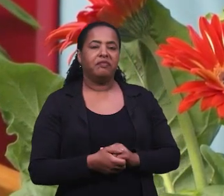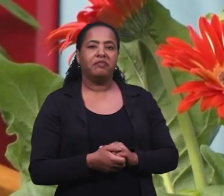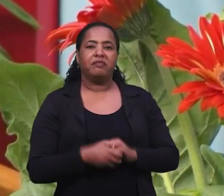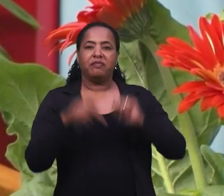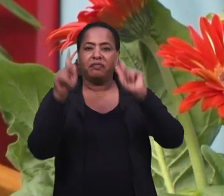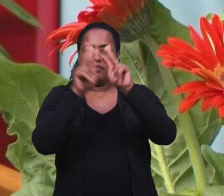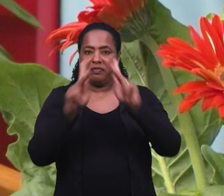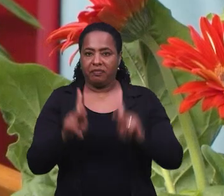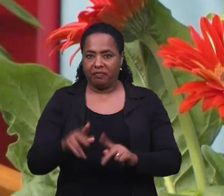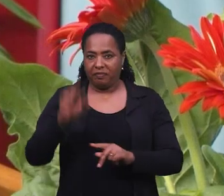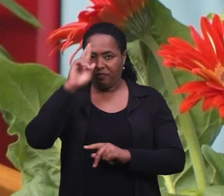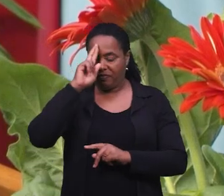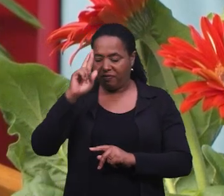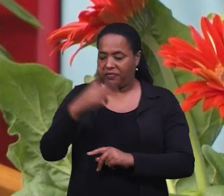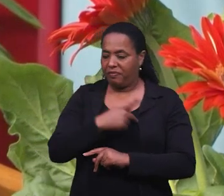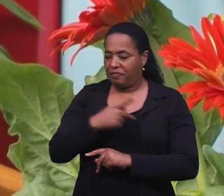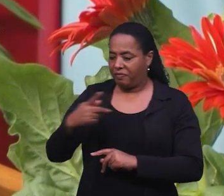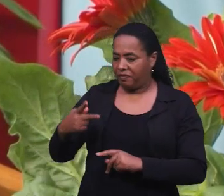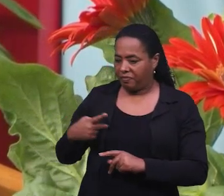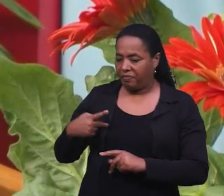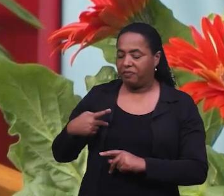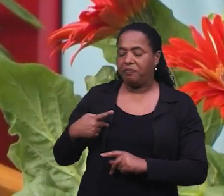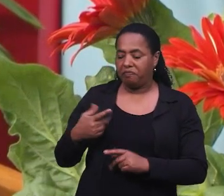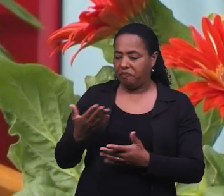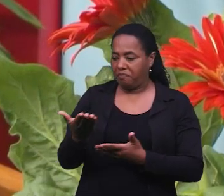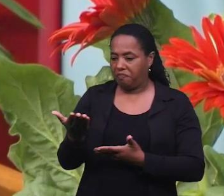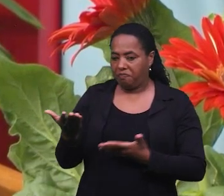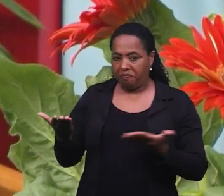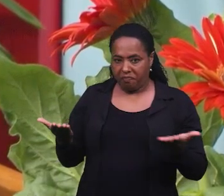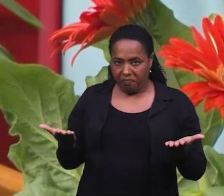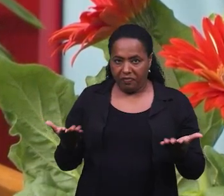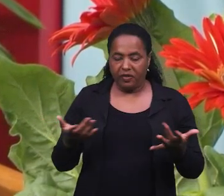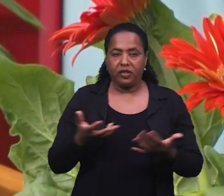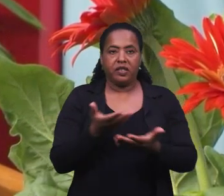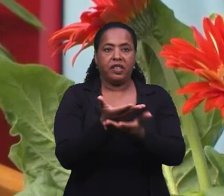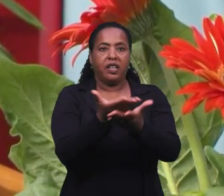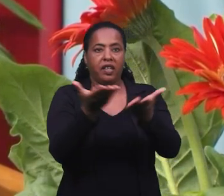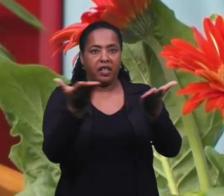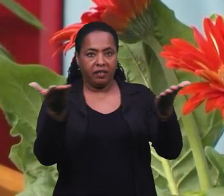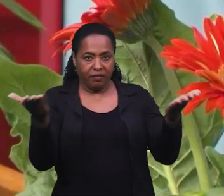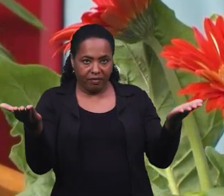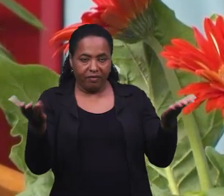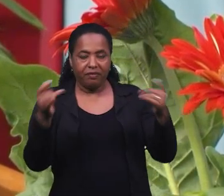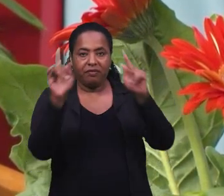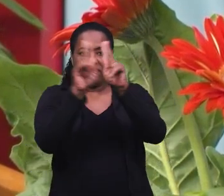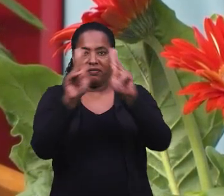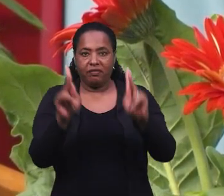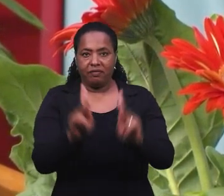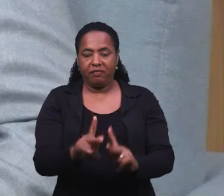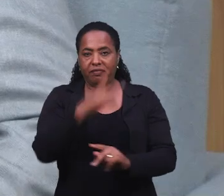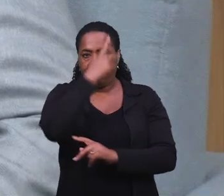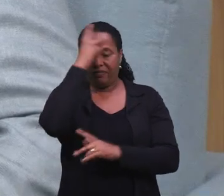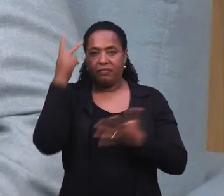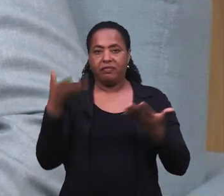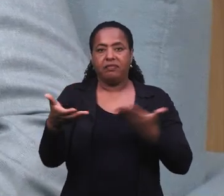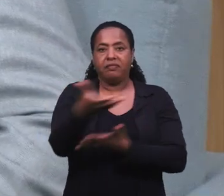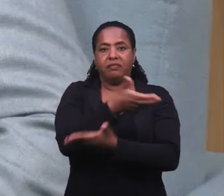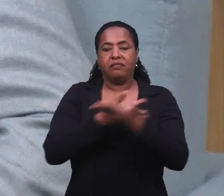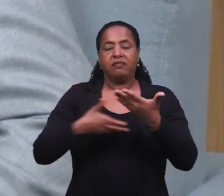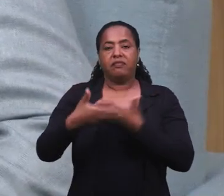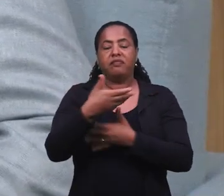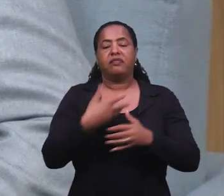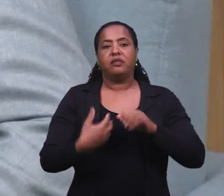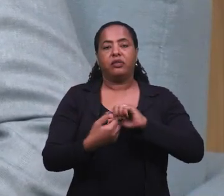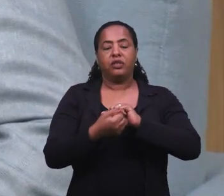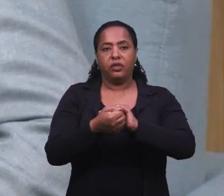desejamos a paz do Senhor àqueles que participam conosco deste momento, desse quadro tão importante. Glória a